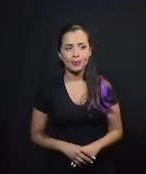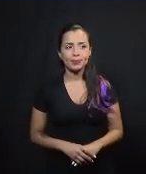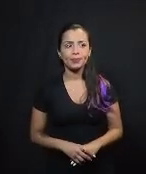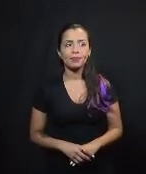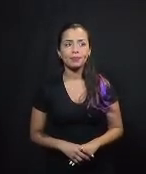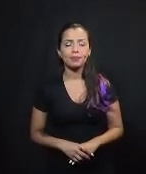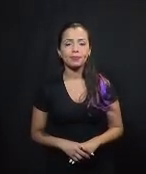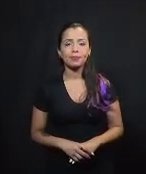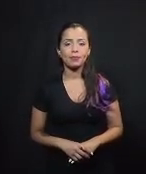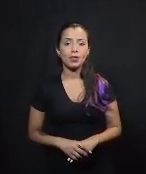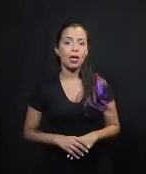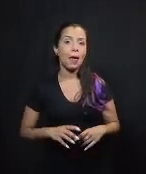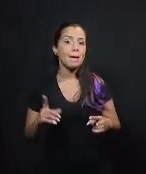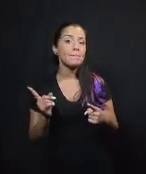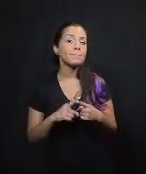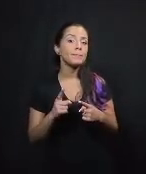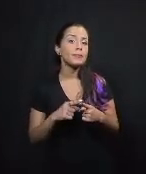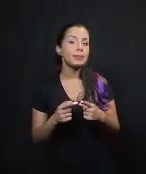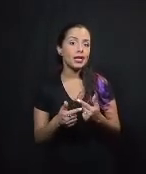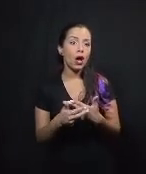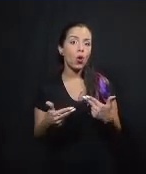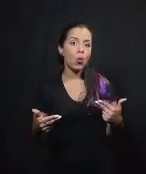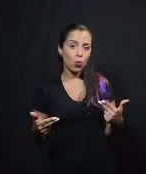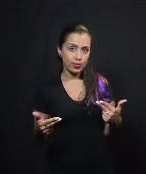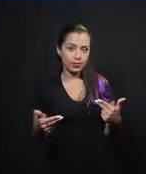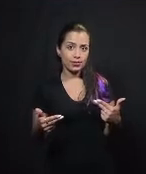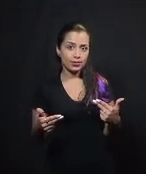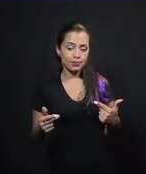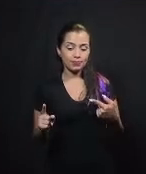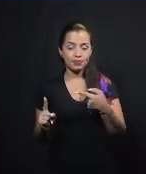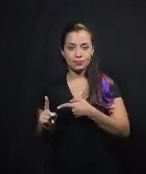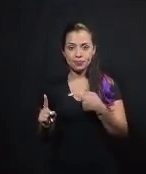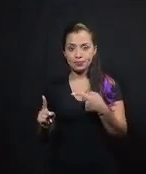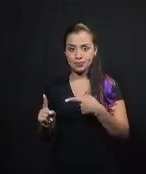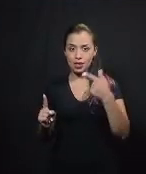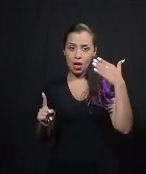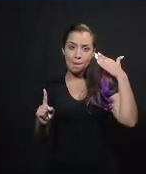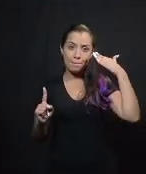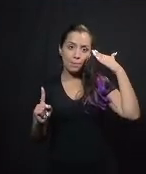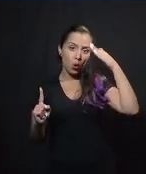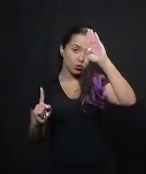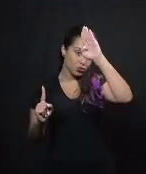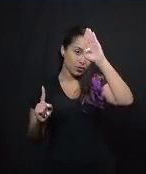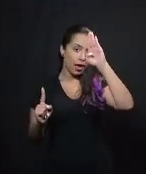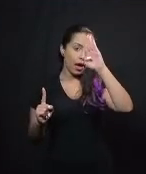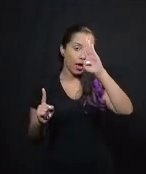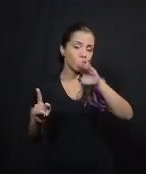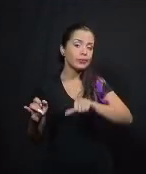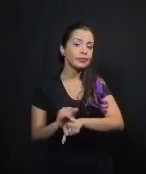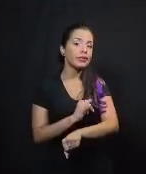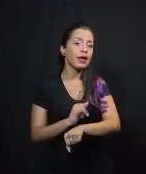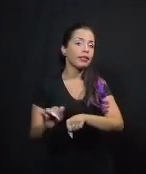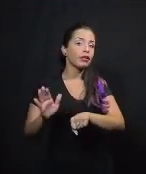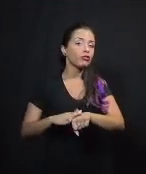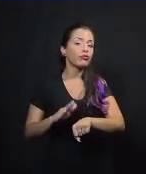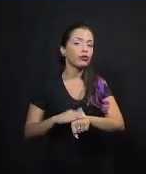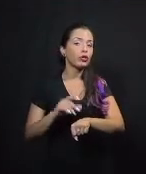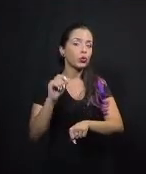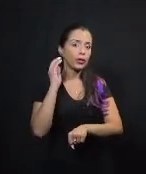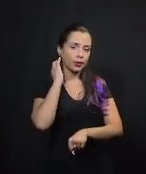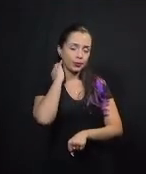A primeira coisa que eu acho que é importante eu dizer é que,